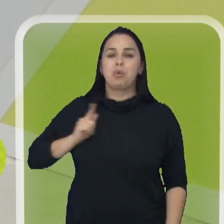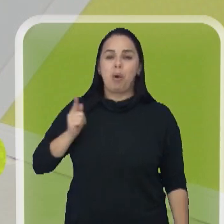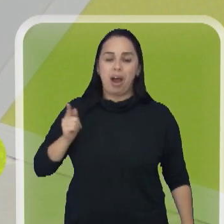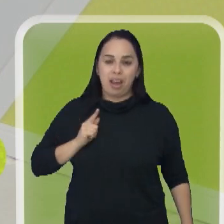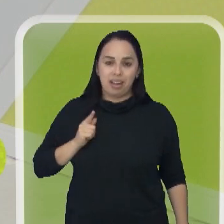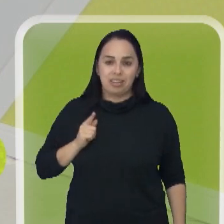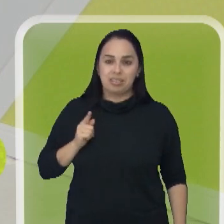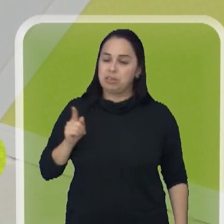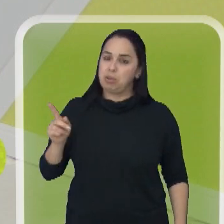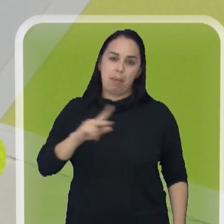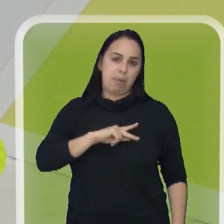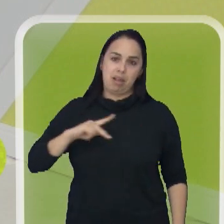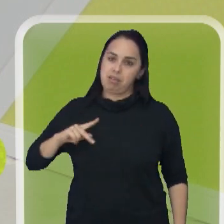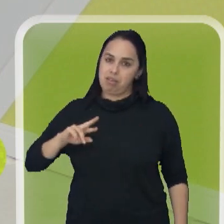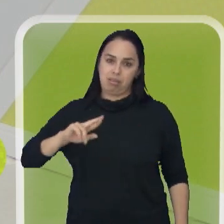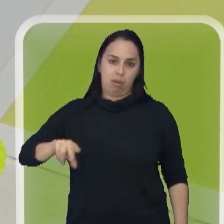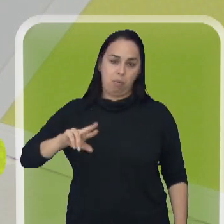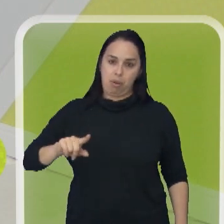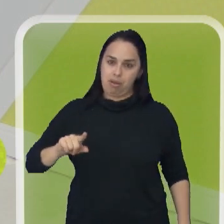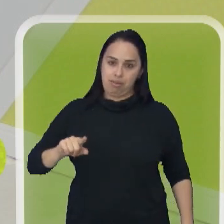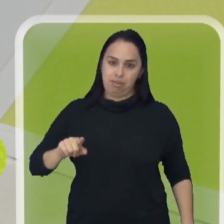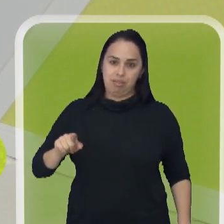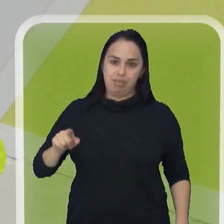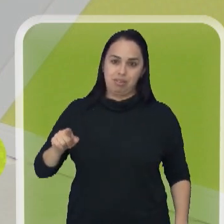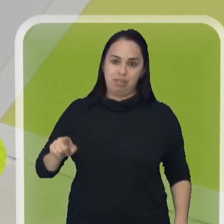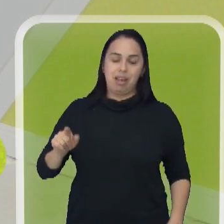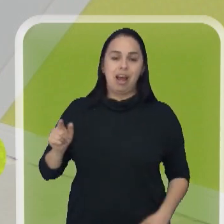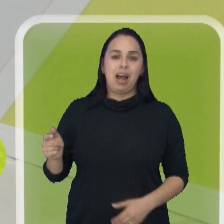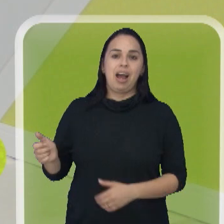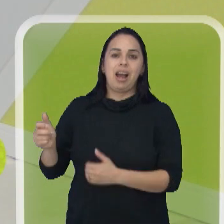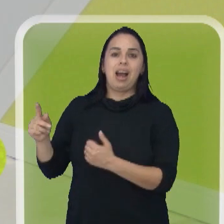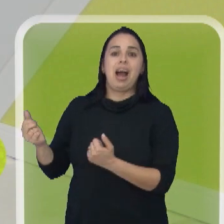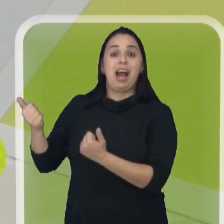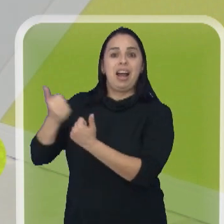Ele não é mais presidente. Agora, a presidente do time